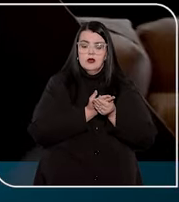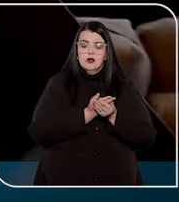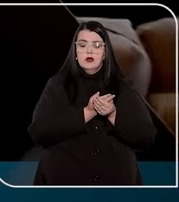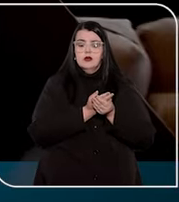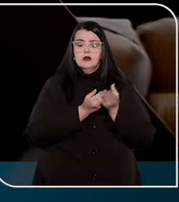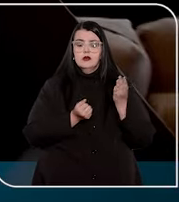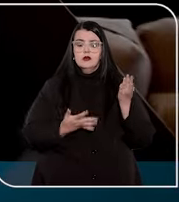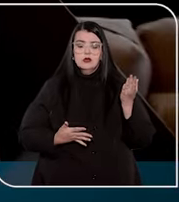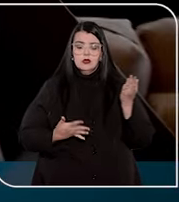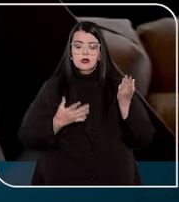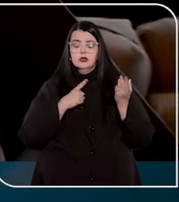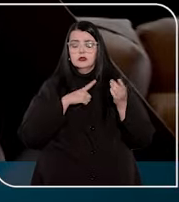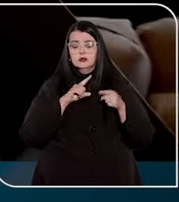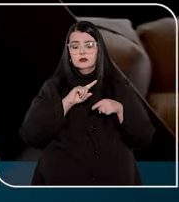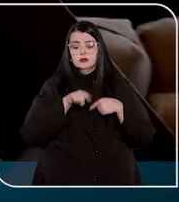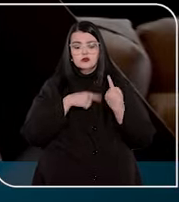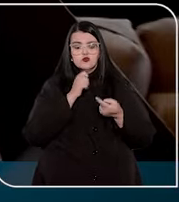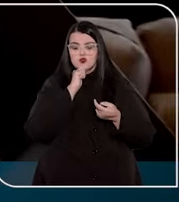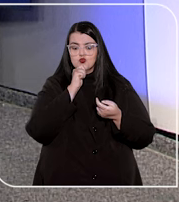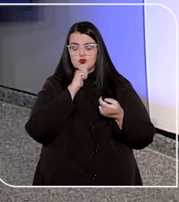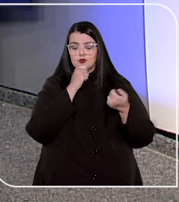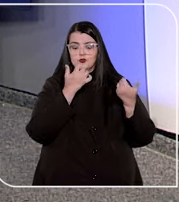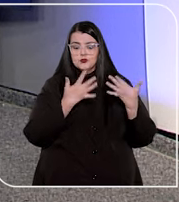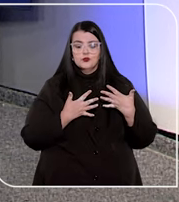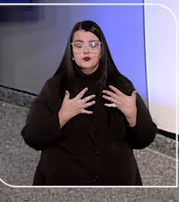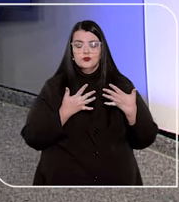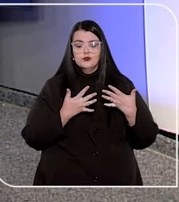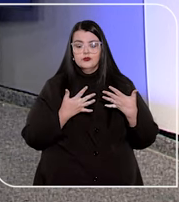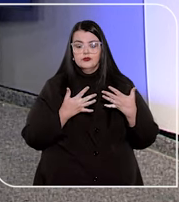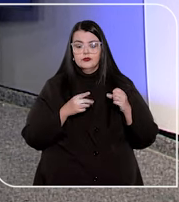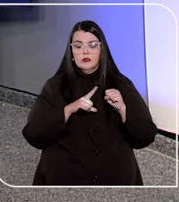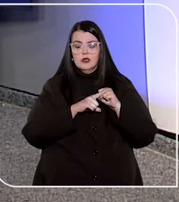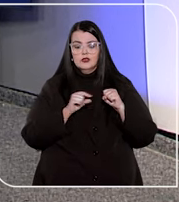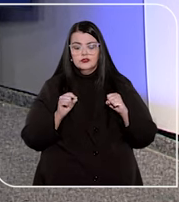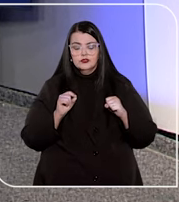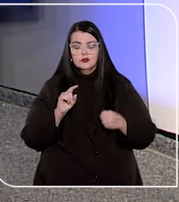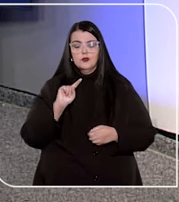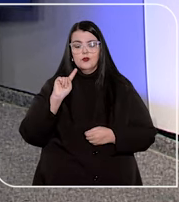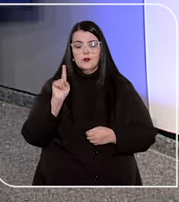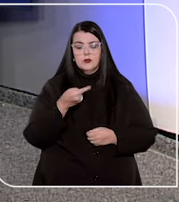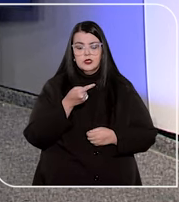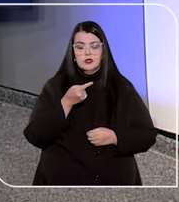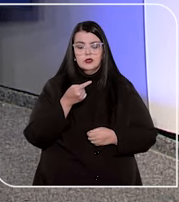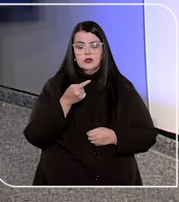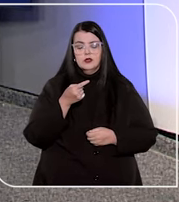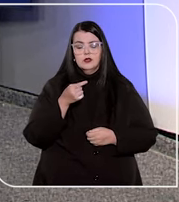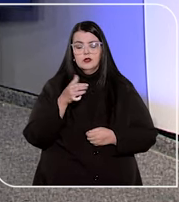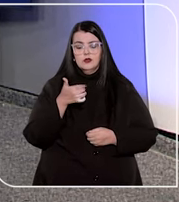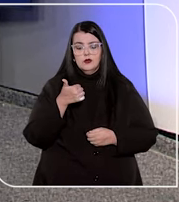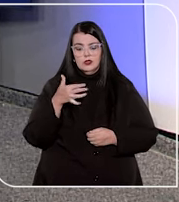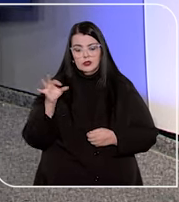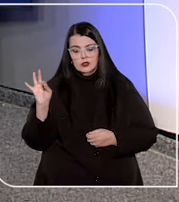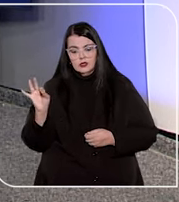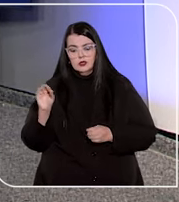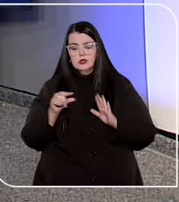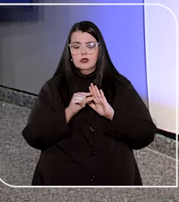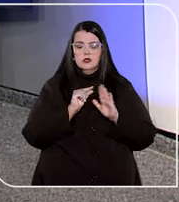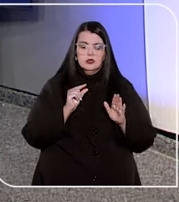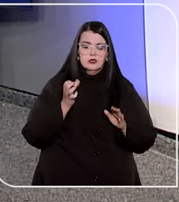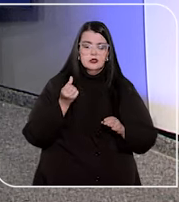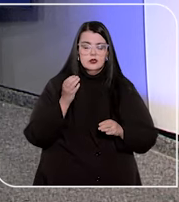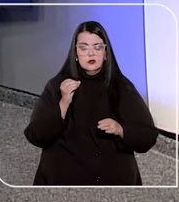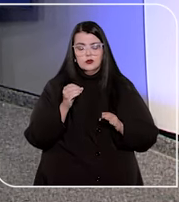Ô, tribunal, aqui, ó, você não falou lá do artigo 1010, inciso 78,